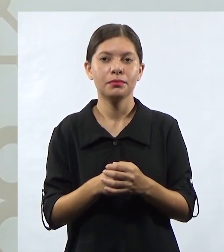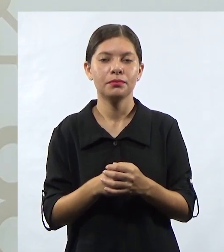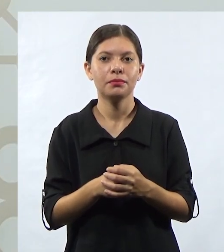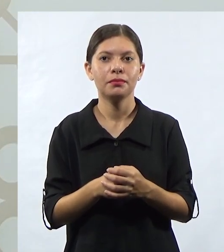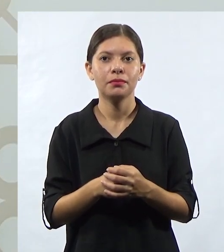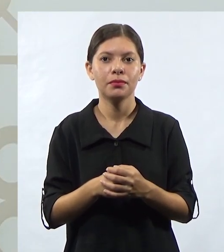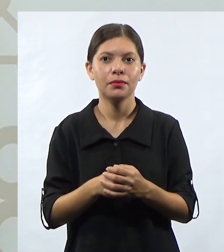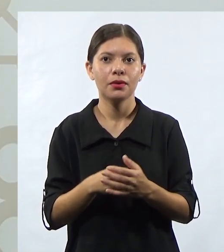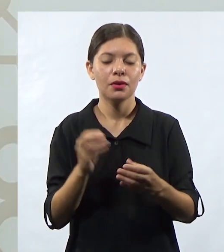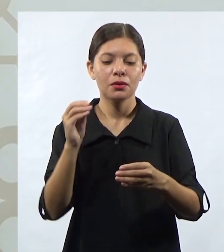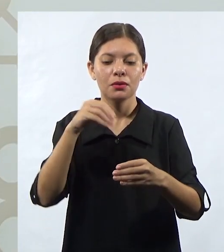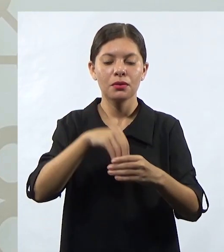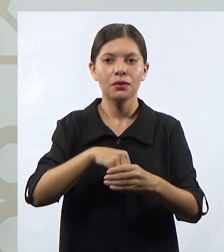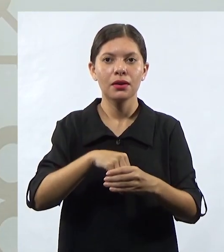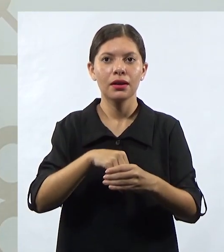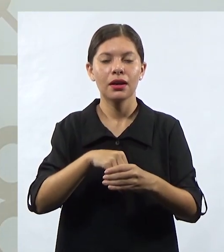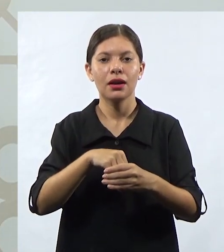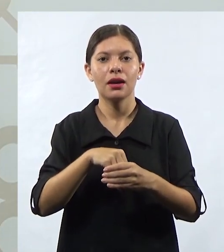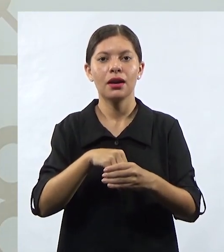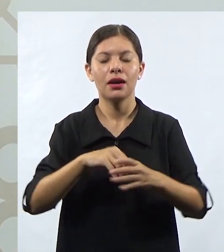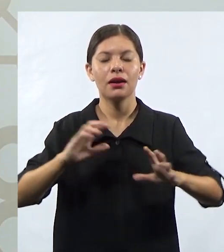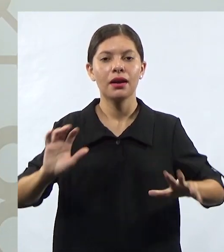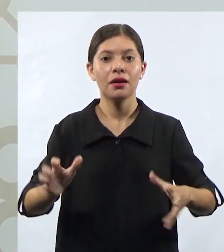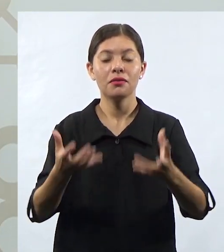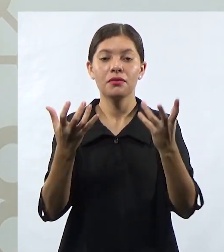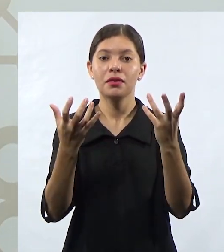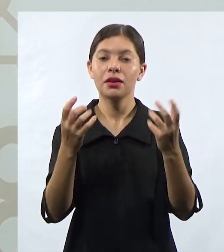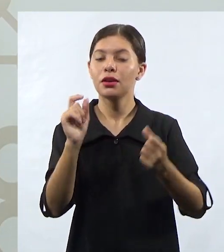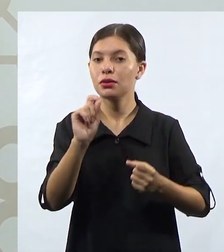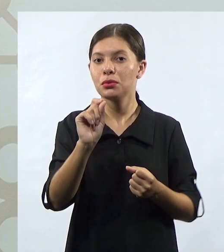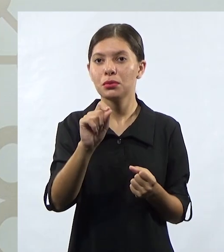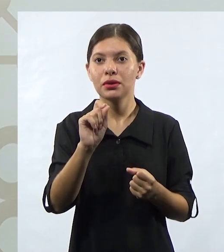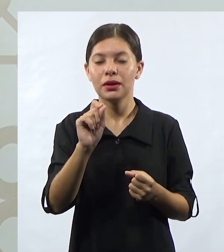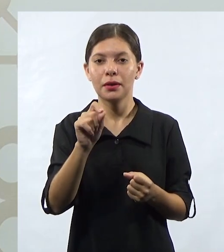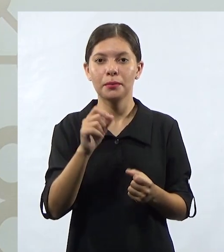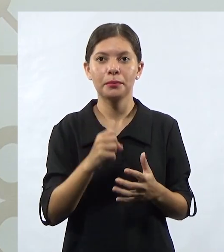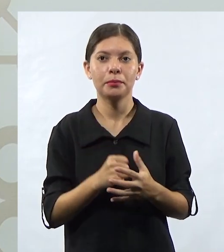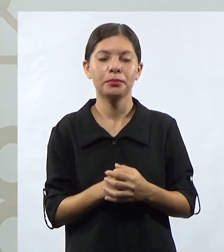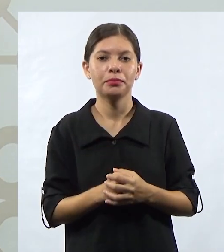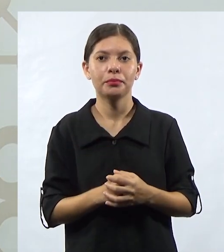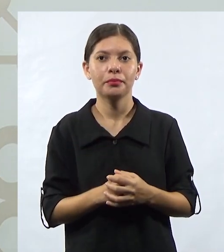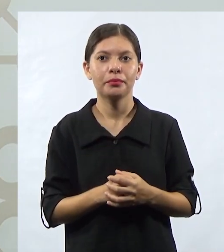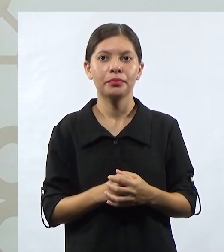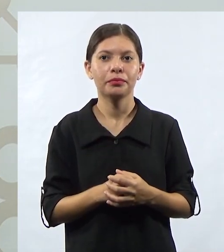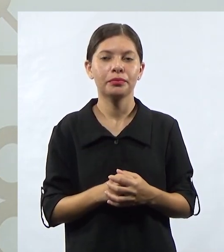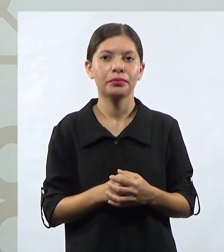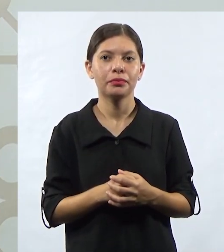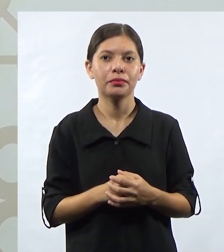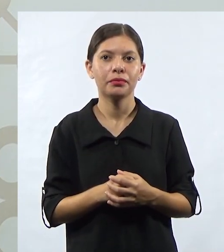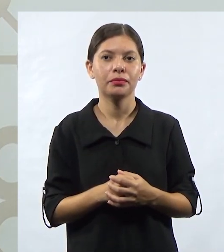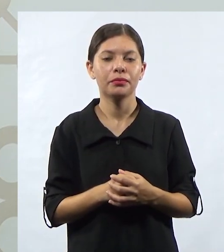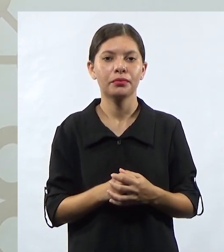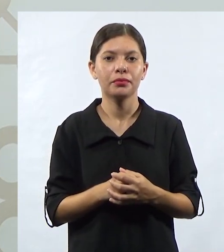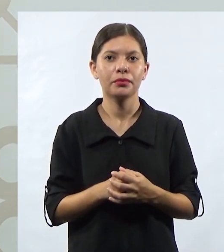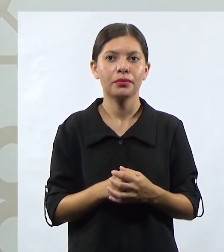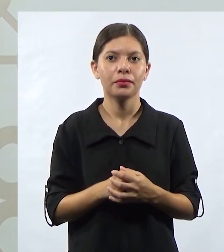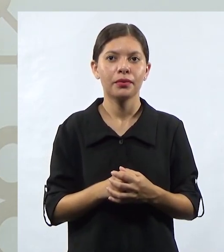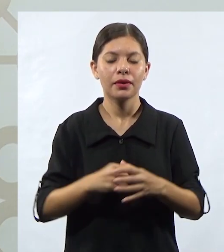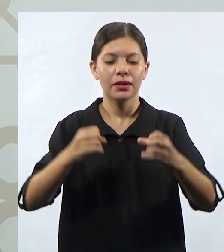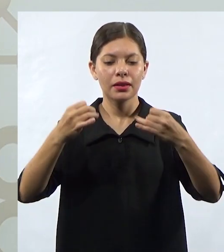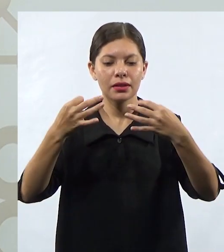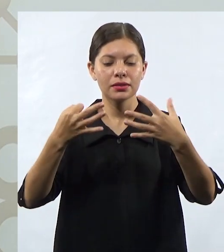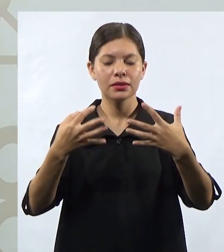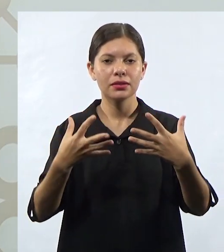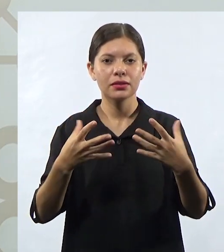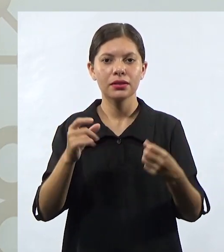que aconteceu em 1920? Então, você tem que colocar essas caixinhas. Essas que a gente chama do elemento de